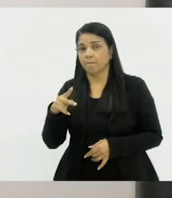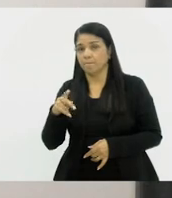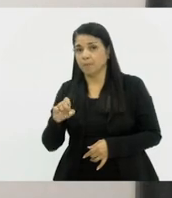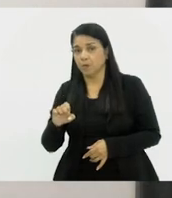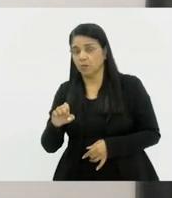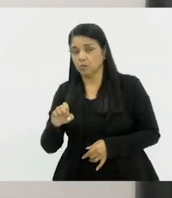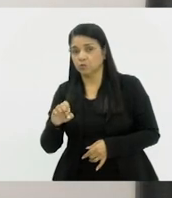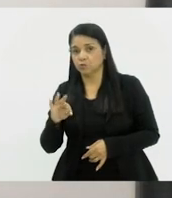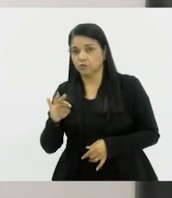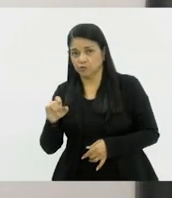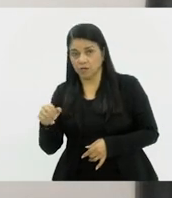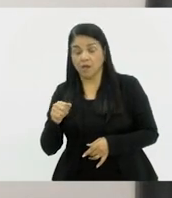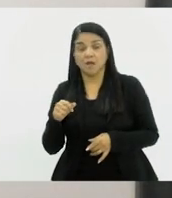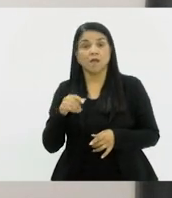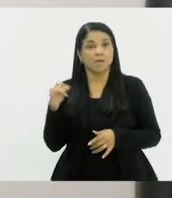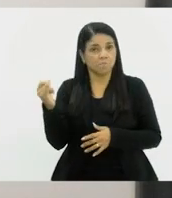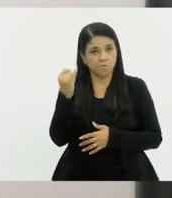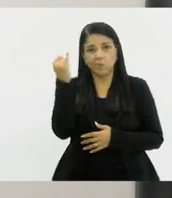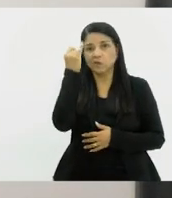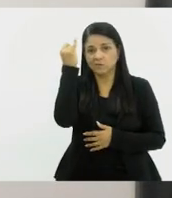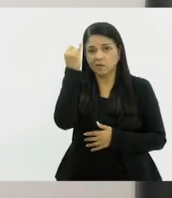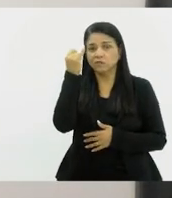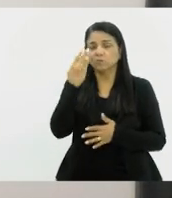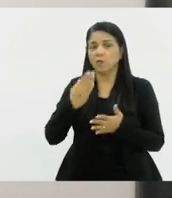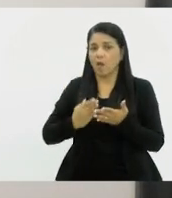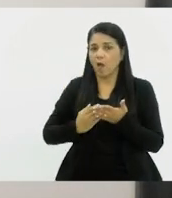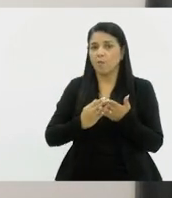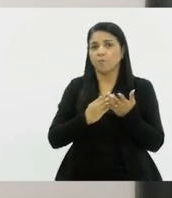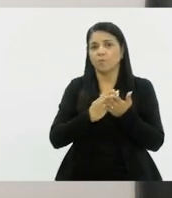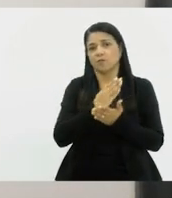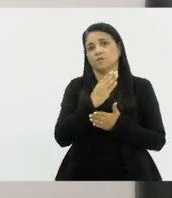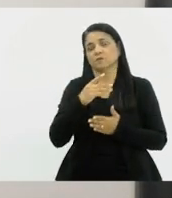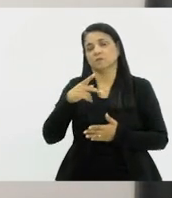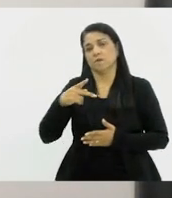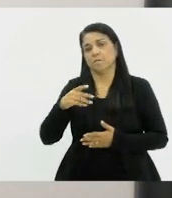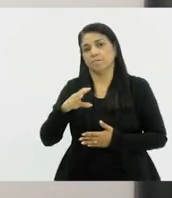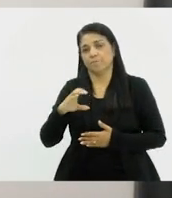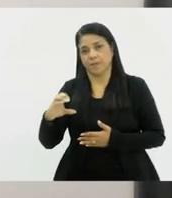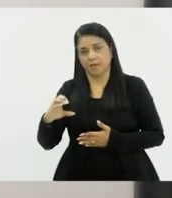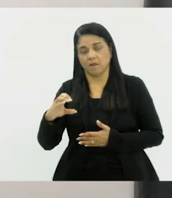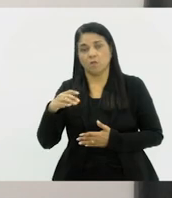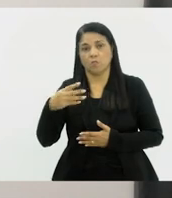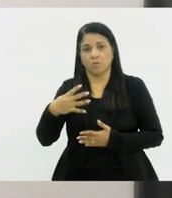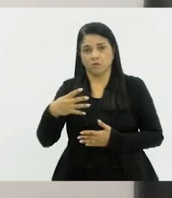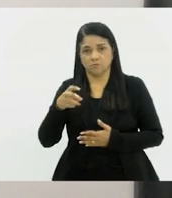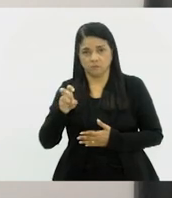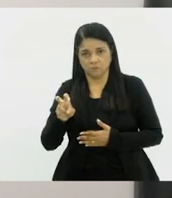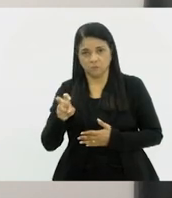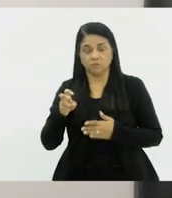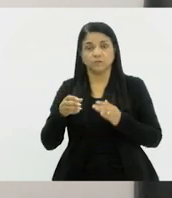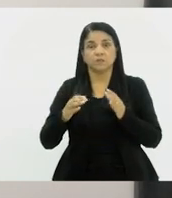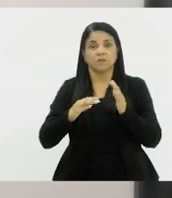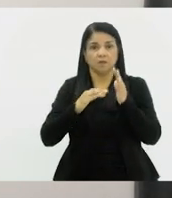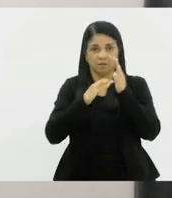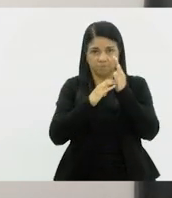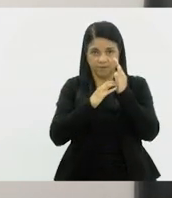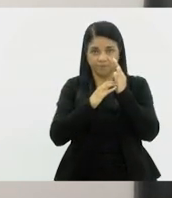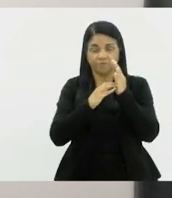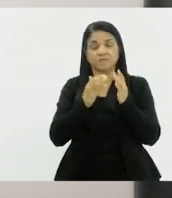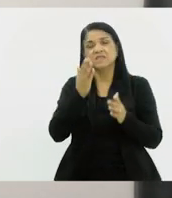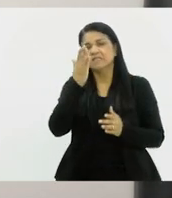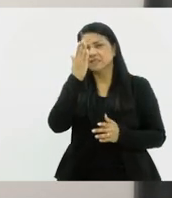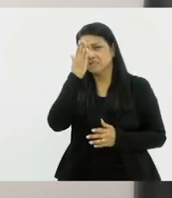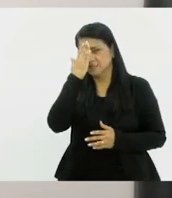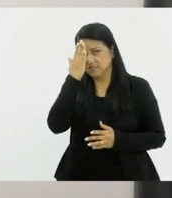de Lobby importante paraa aprovação das da da PEC 45 eh na na Câmara né a gente sabe que